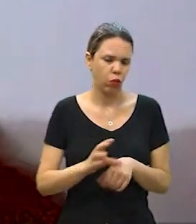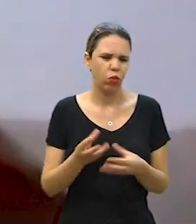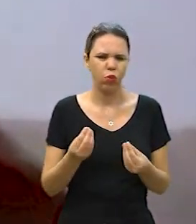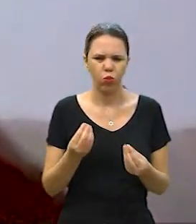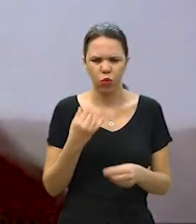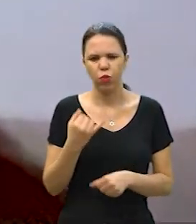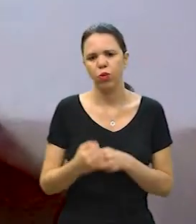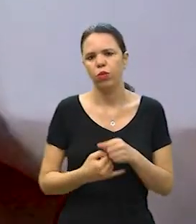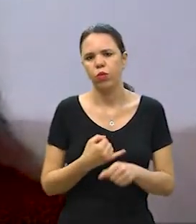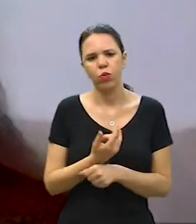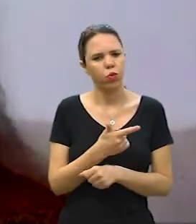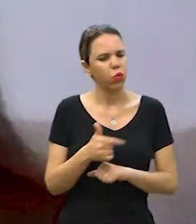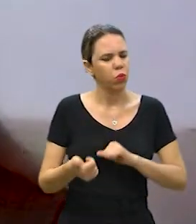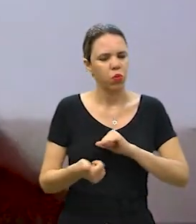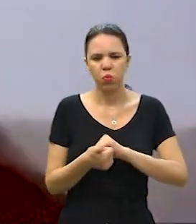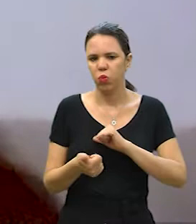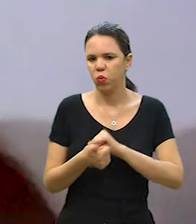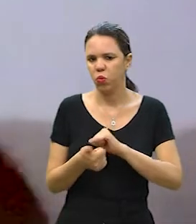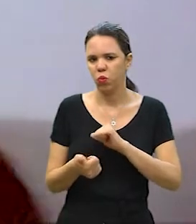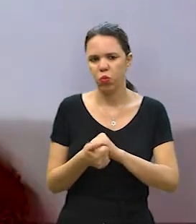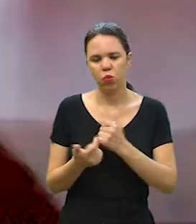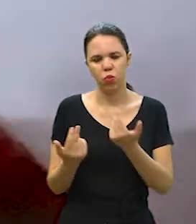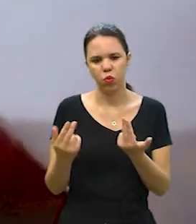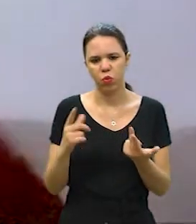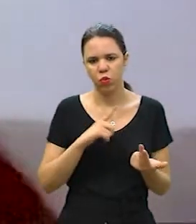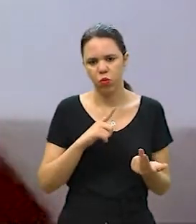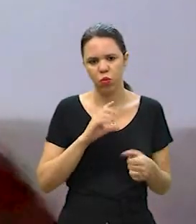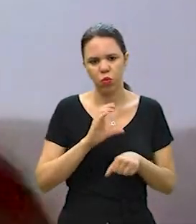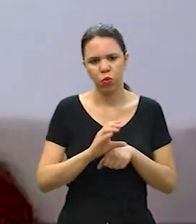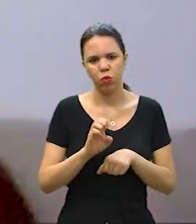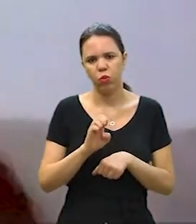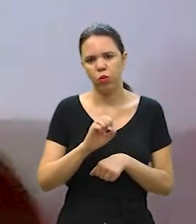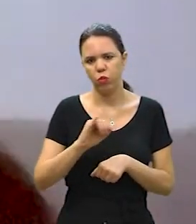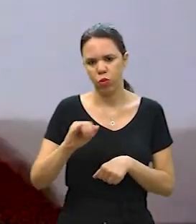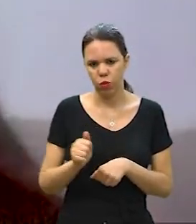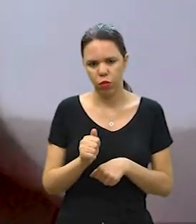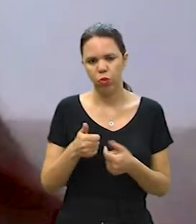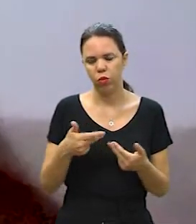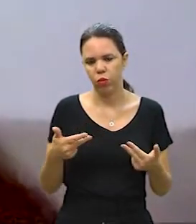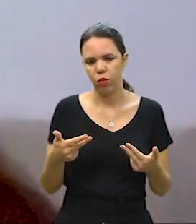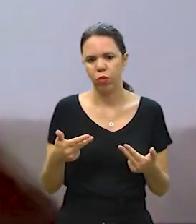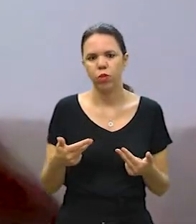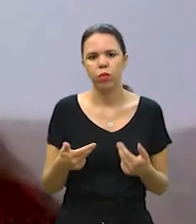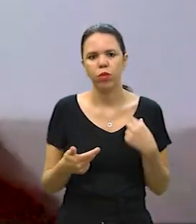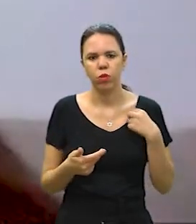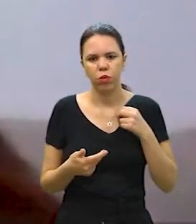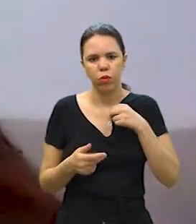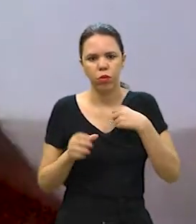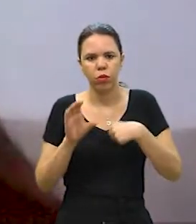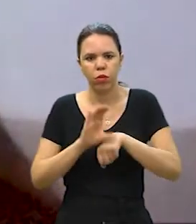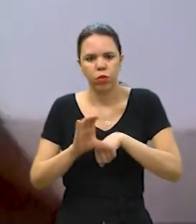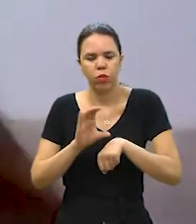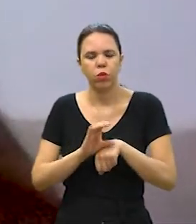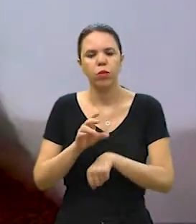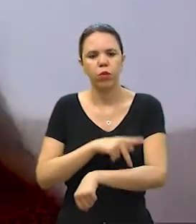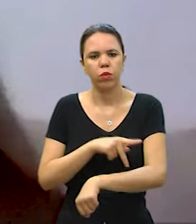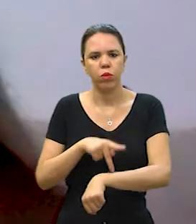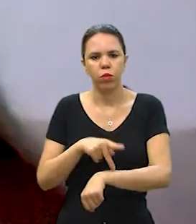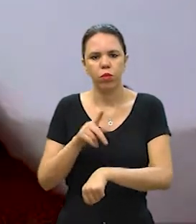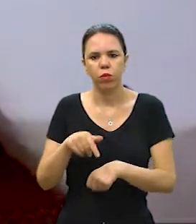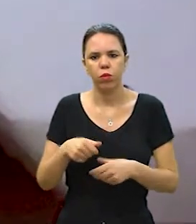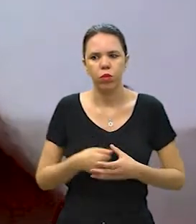são online, que não têm qualidade, assim como tem cursos da EJA, mas tem cursos também de pedagogia